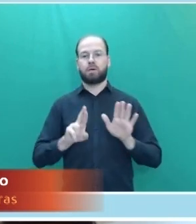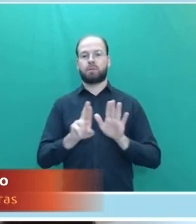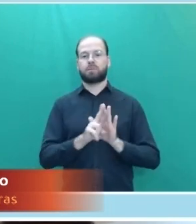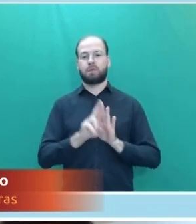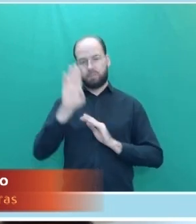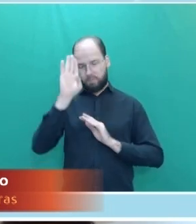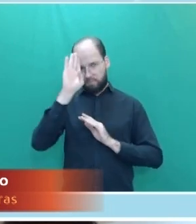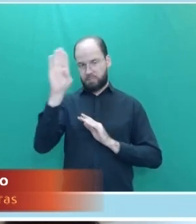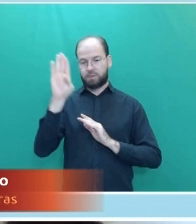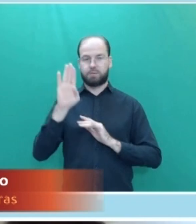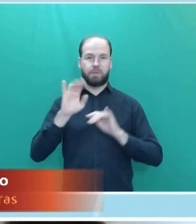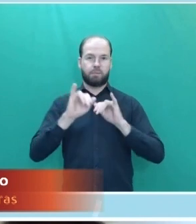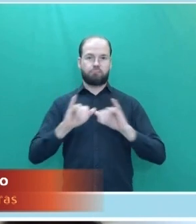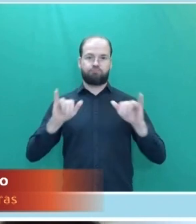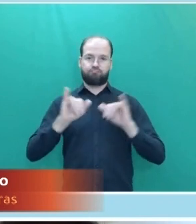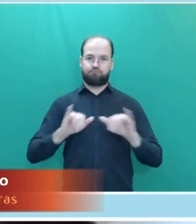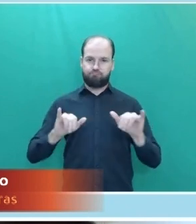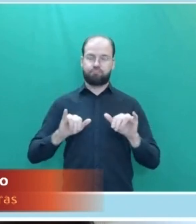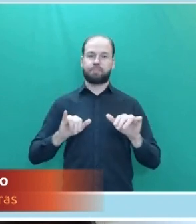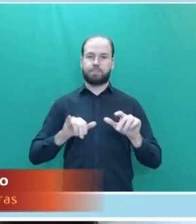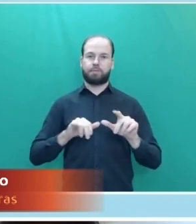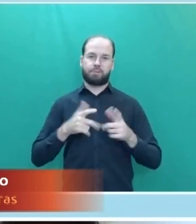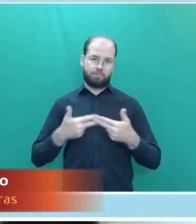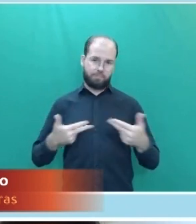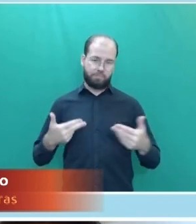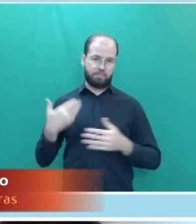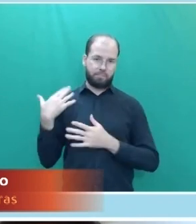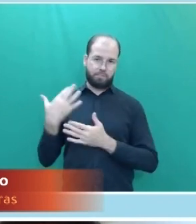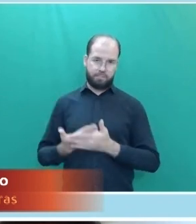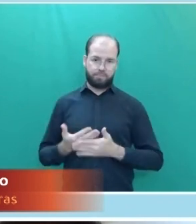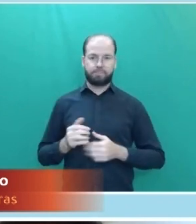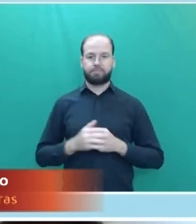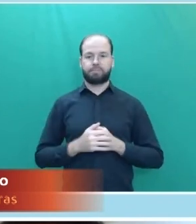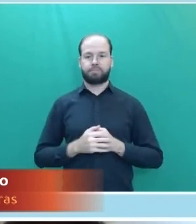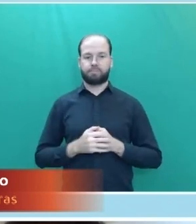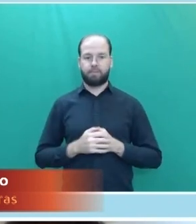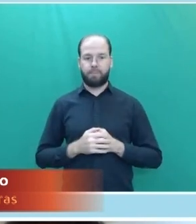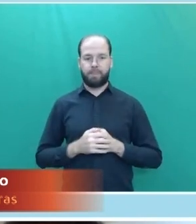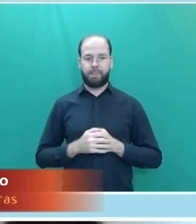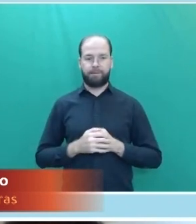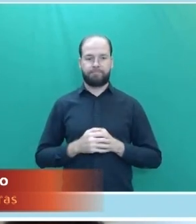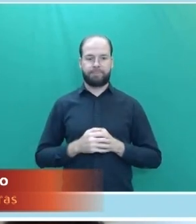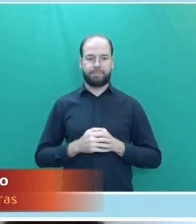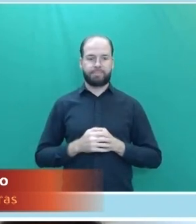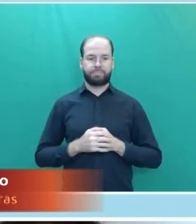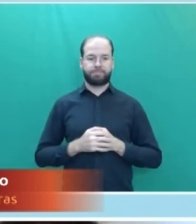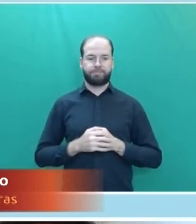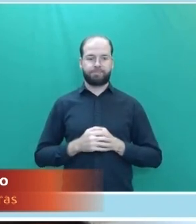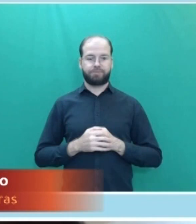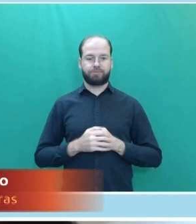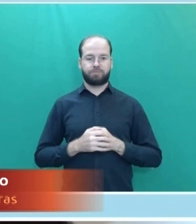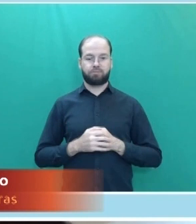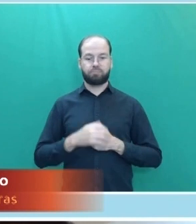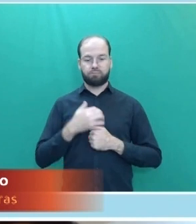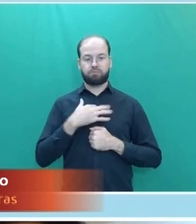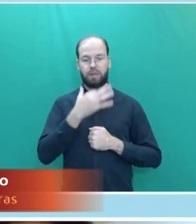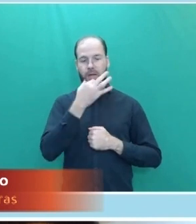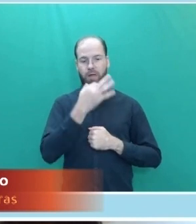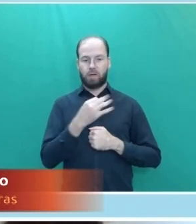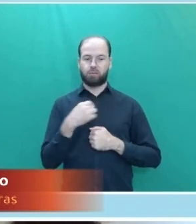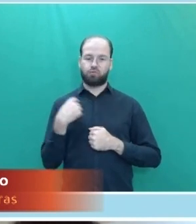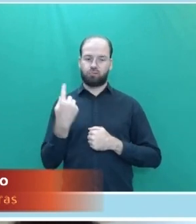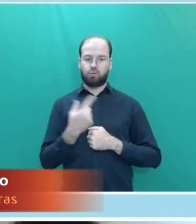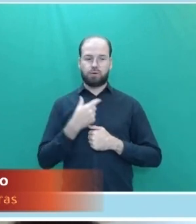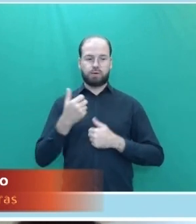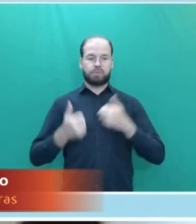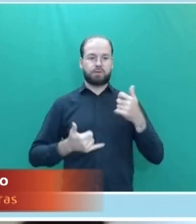principalmente na mídia, ao longo dos anos. Então, acho que quando a gente fala também da